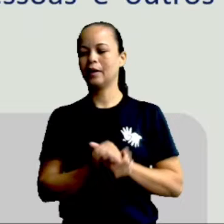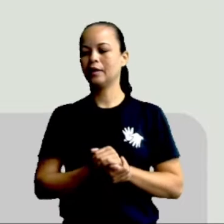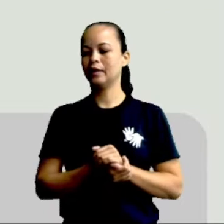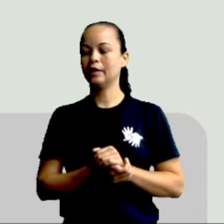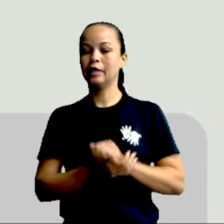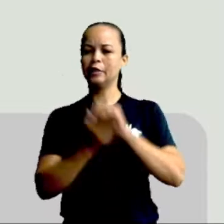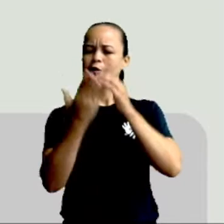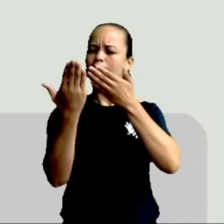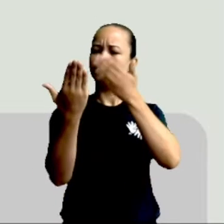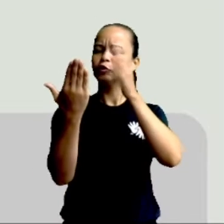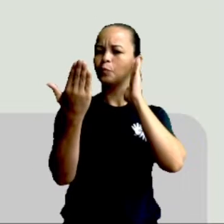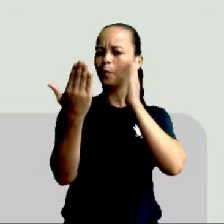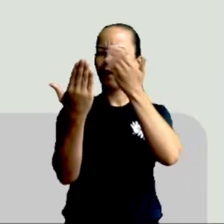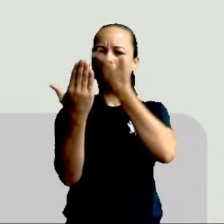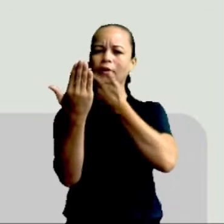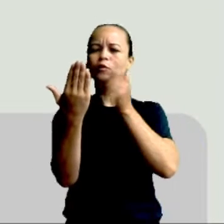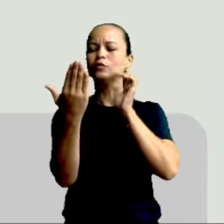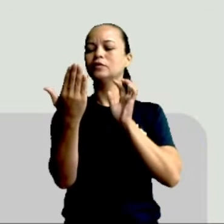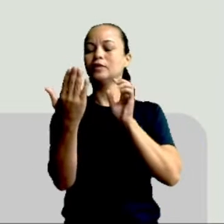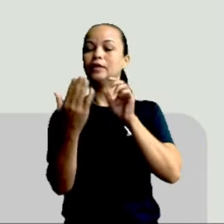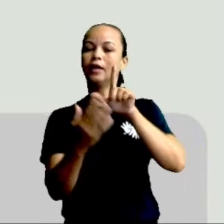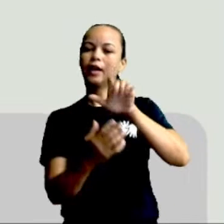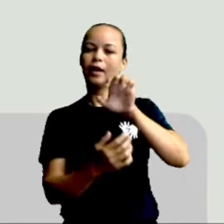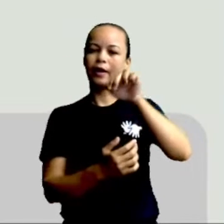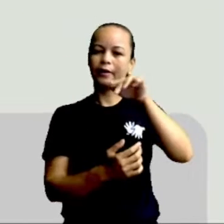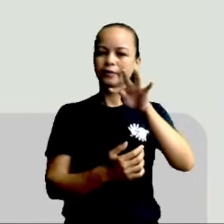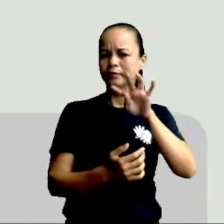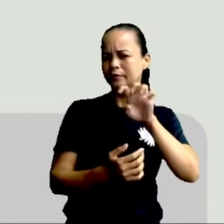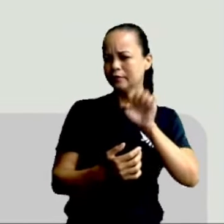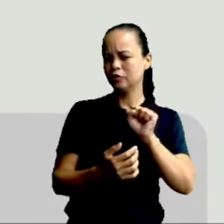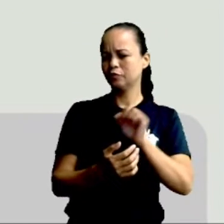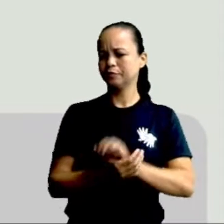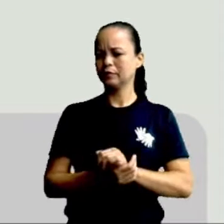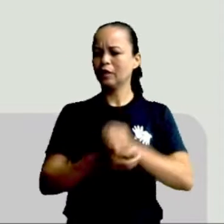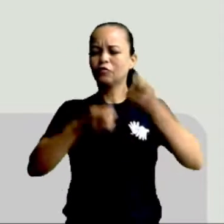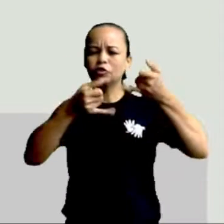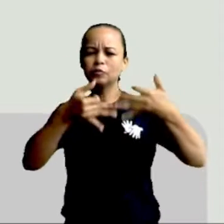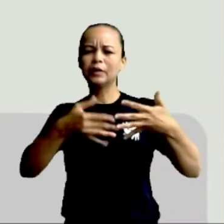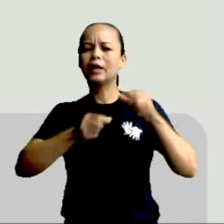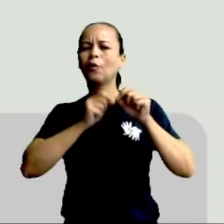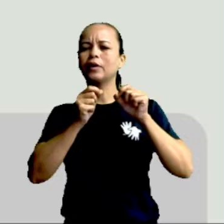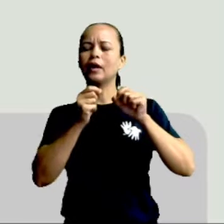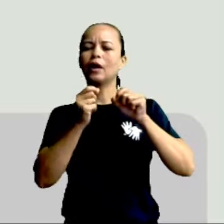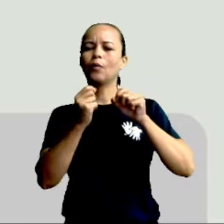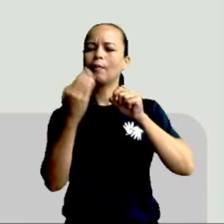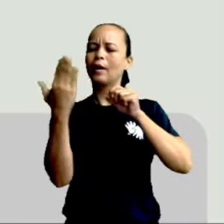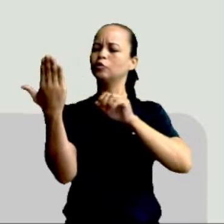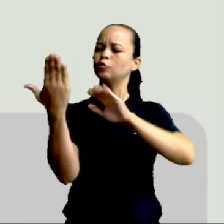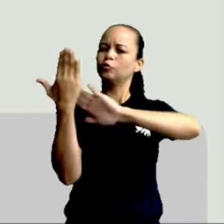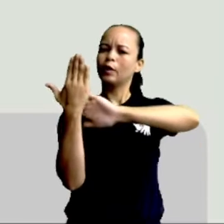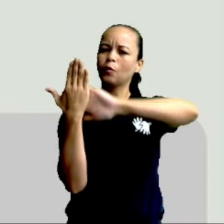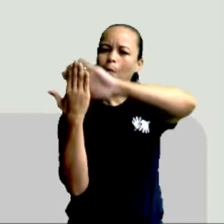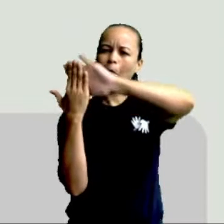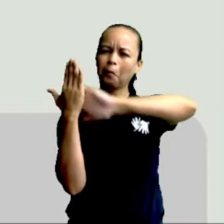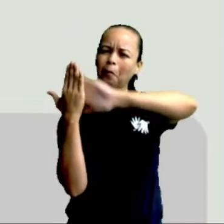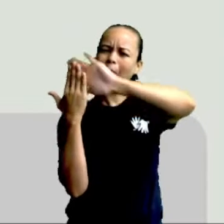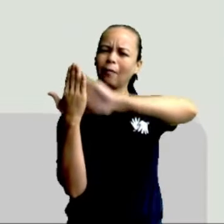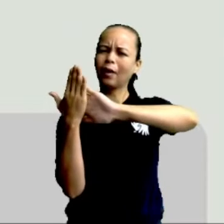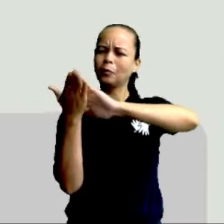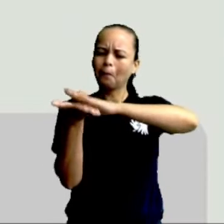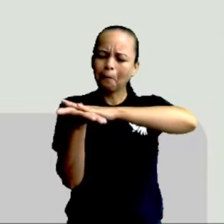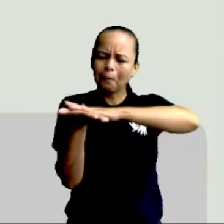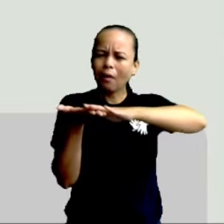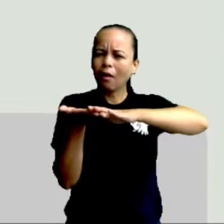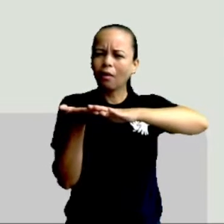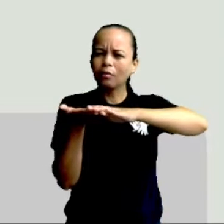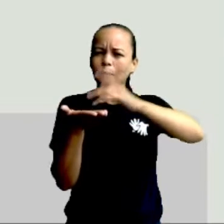bom? Vou falar um pouco aqui, ó. O que é uma imagem no espelho plano? Então, em um espelho plano,